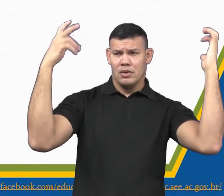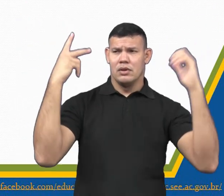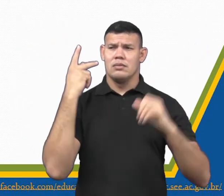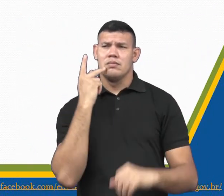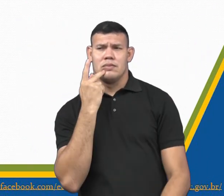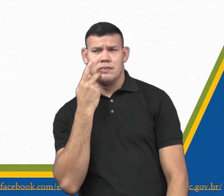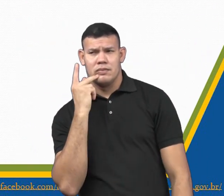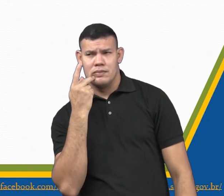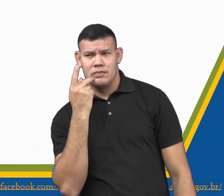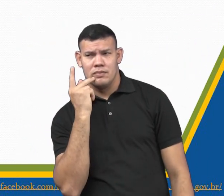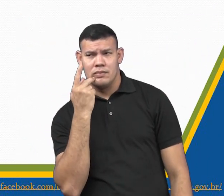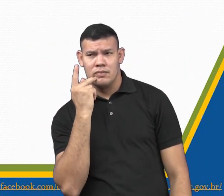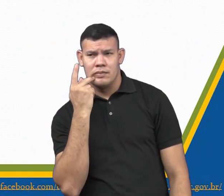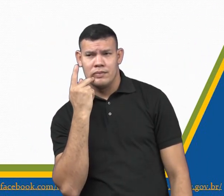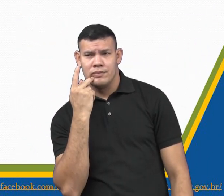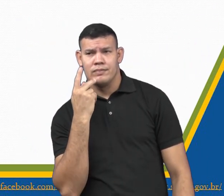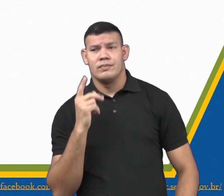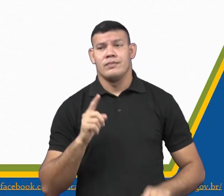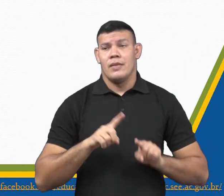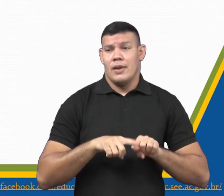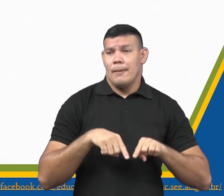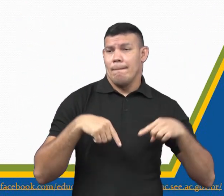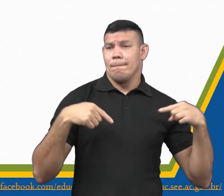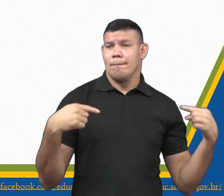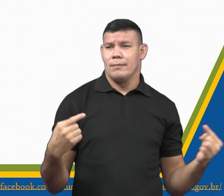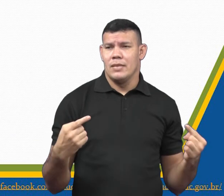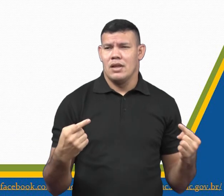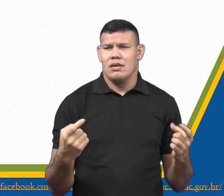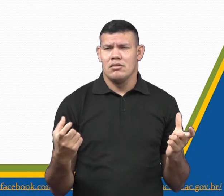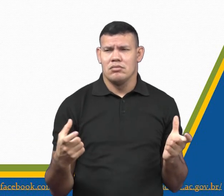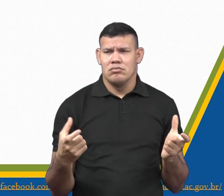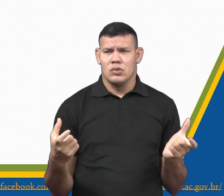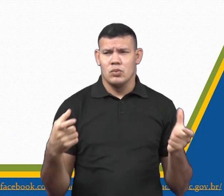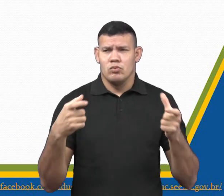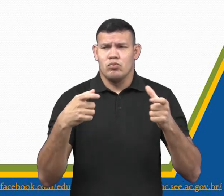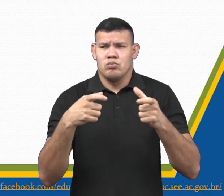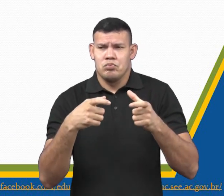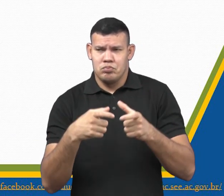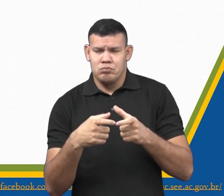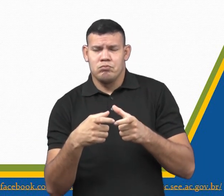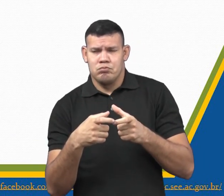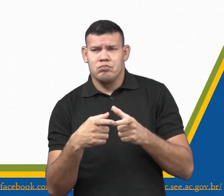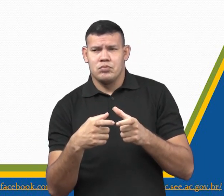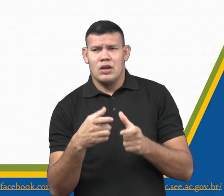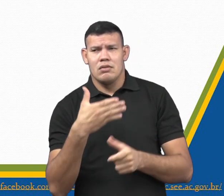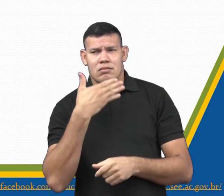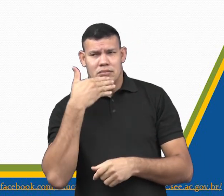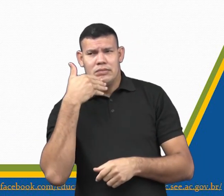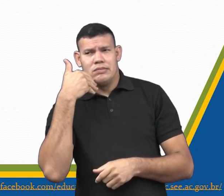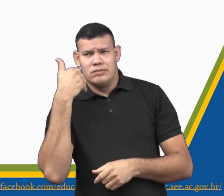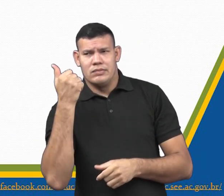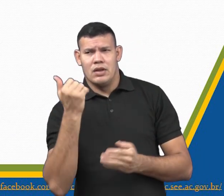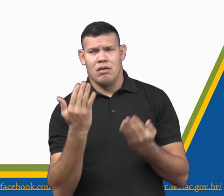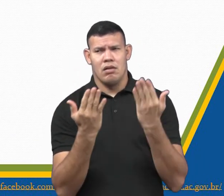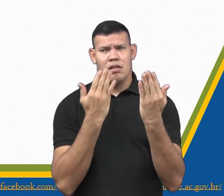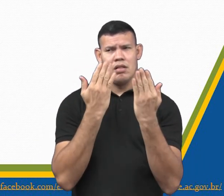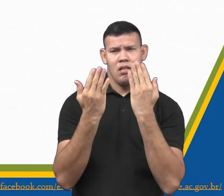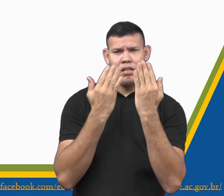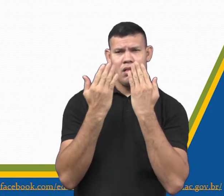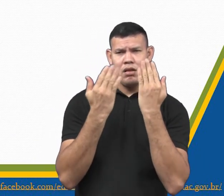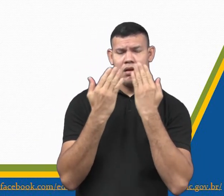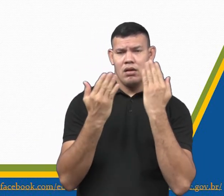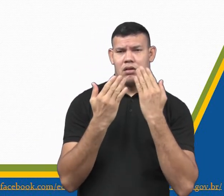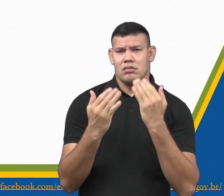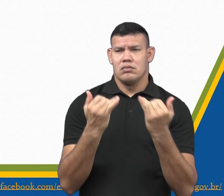mais recentes prognósticos para os próximos 3 meses em relação à possibilidade de chuvas no Ceará, apesar de indicar